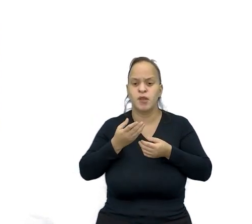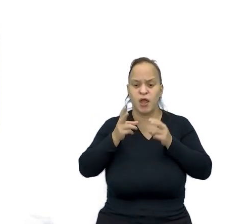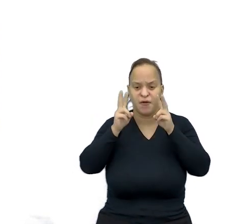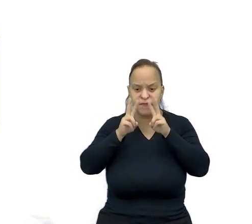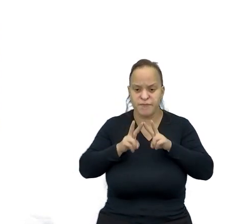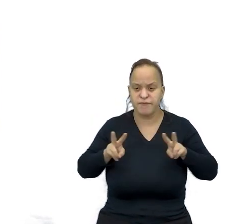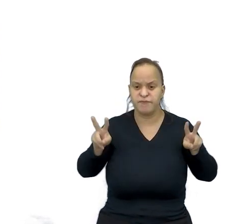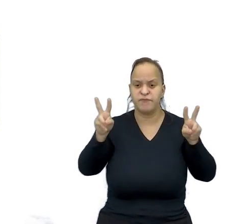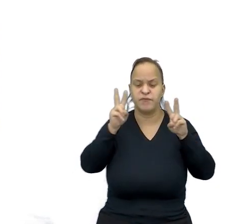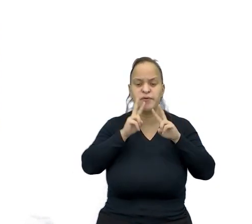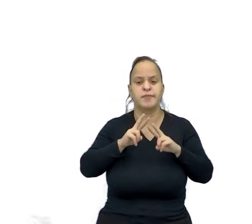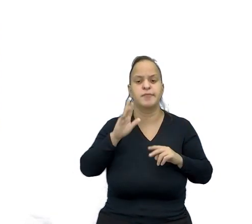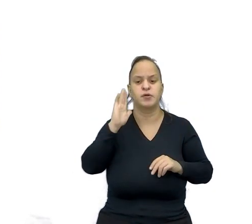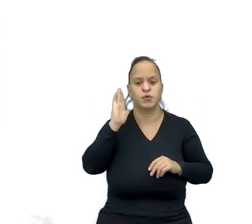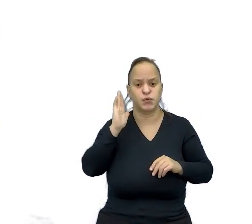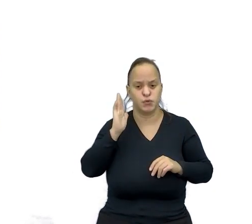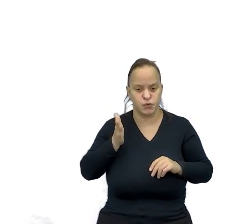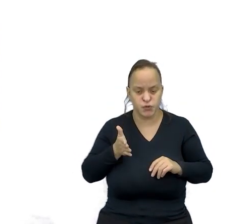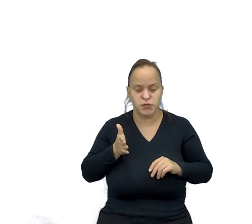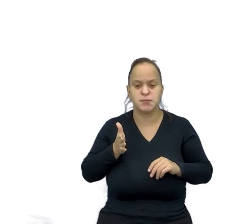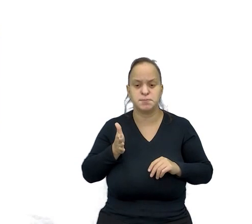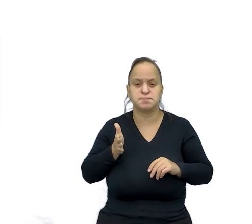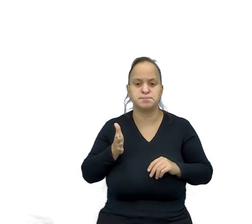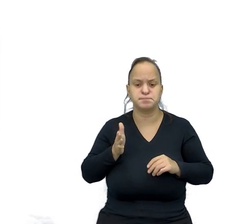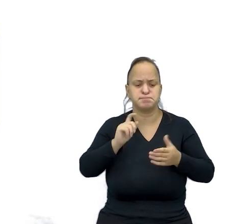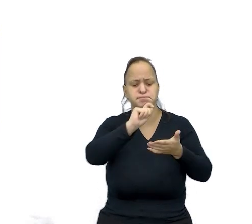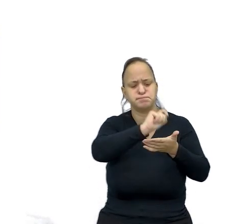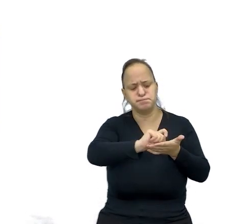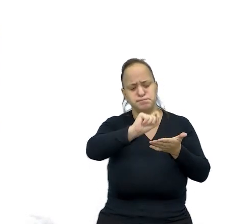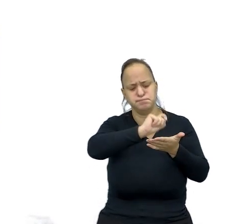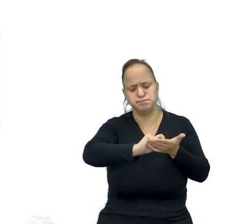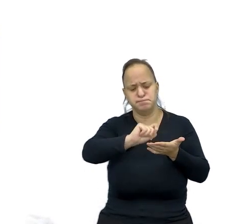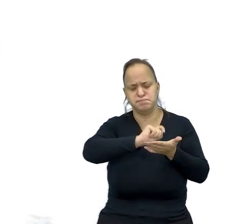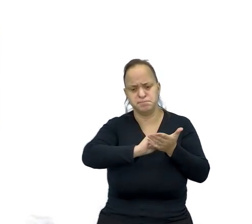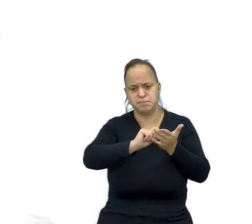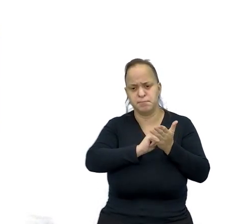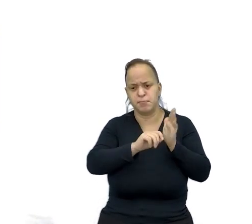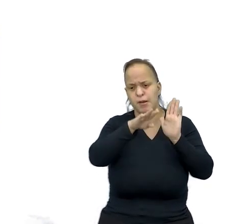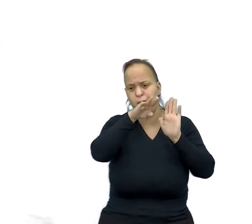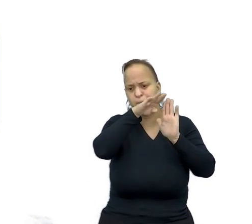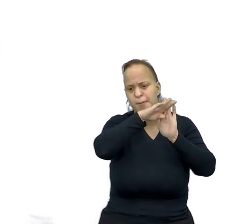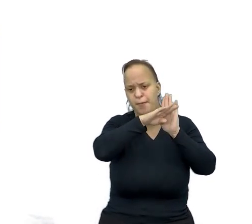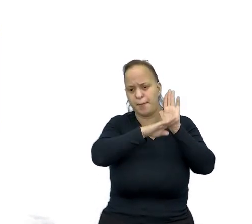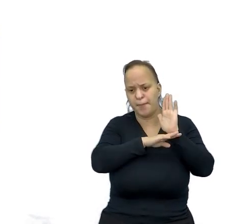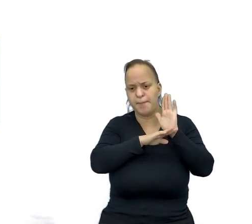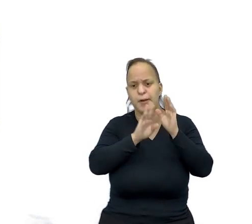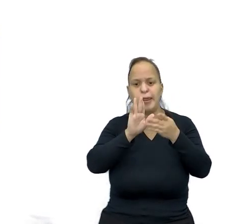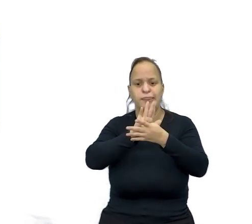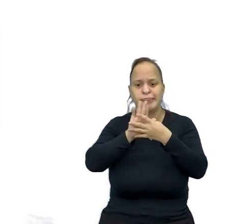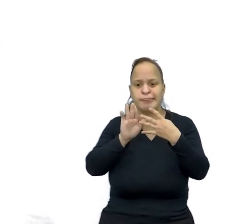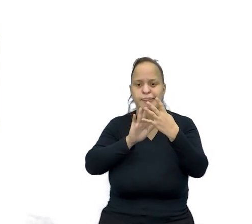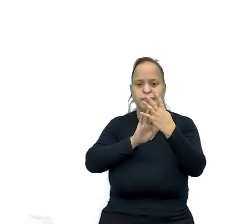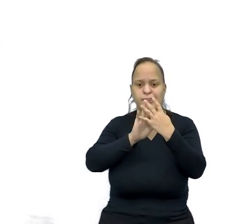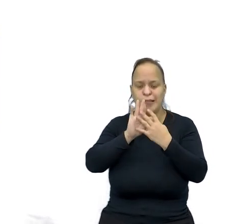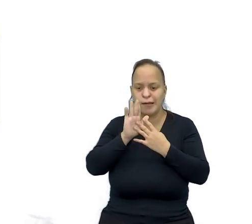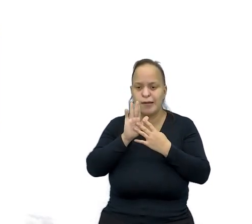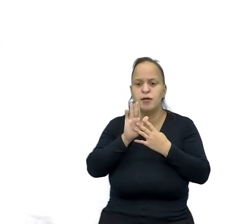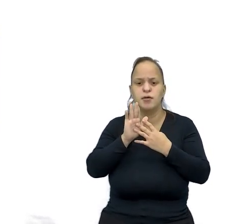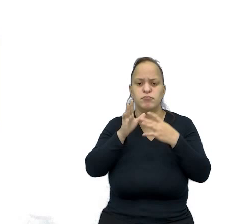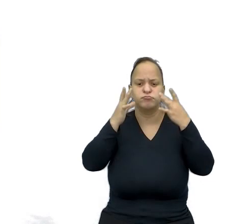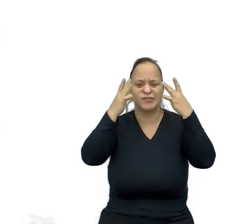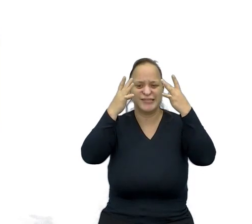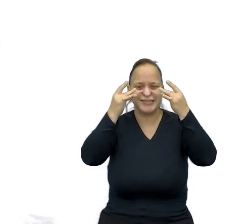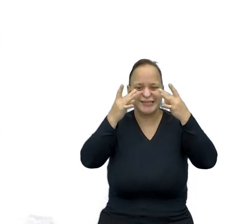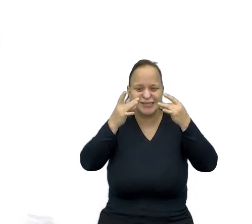né, nesse novo texto, fazer as anotações por meio de uma lista, de tabela, contendo as